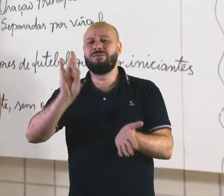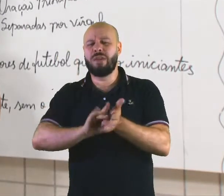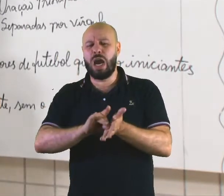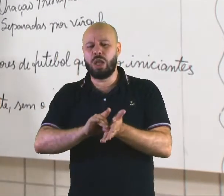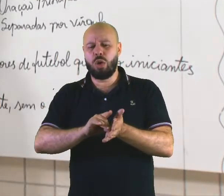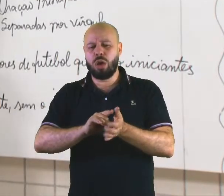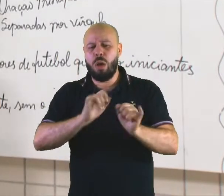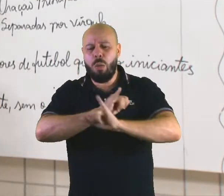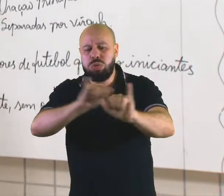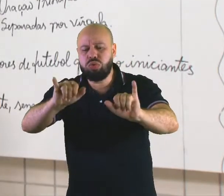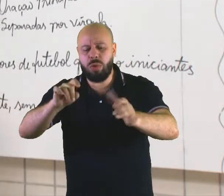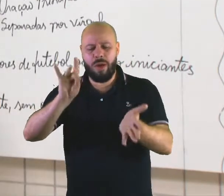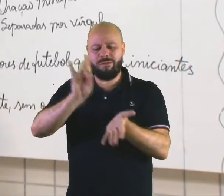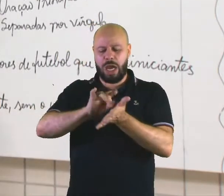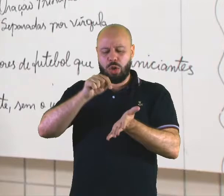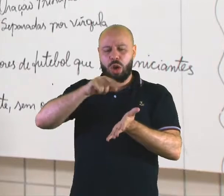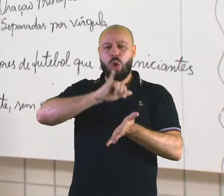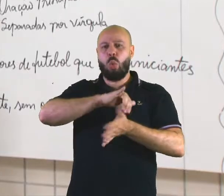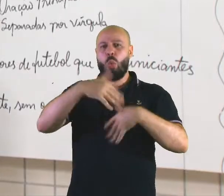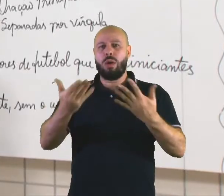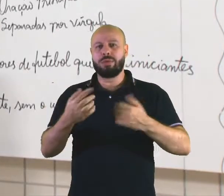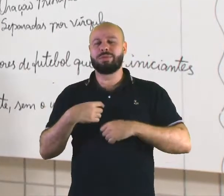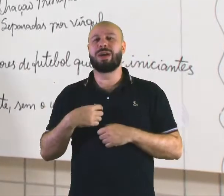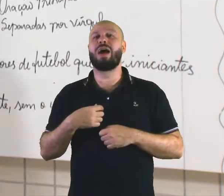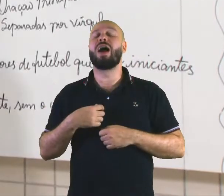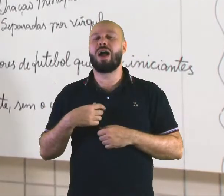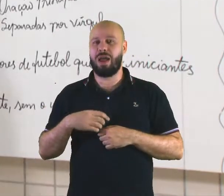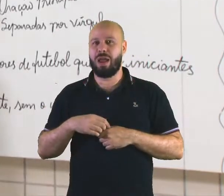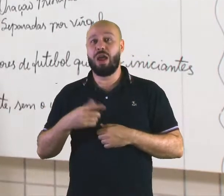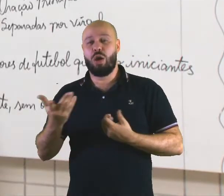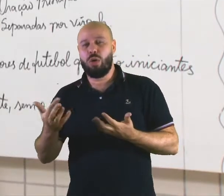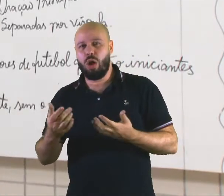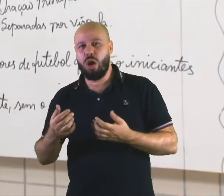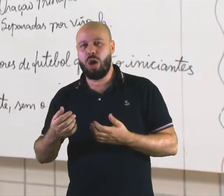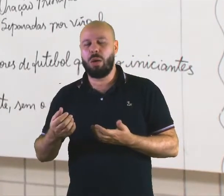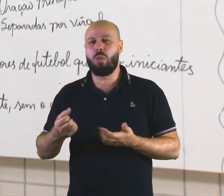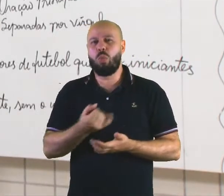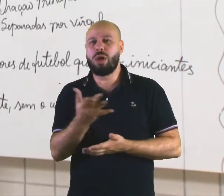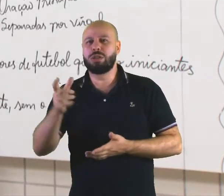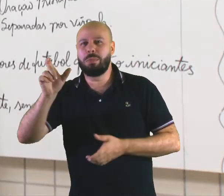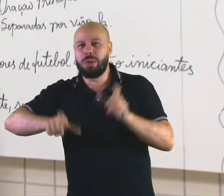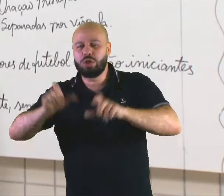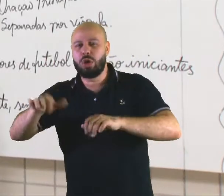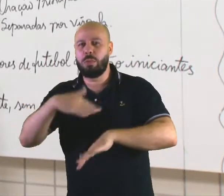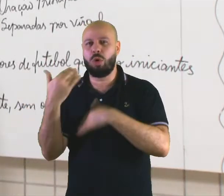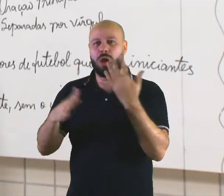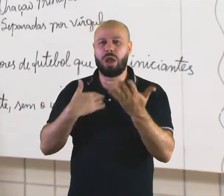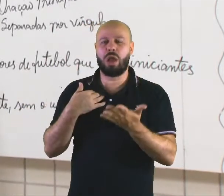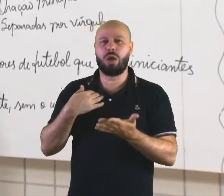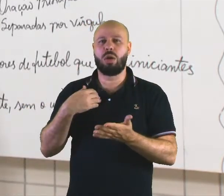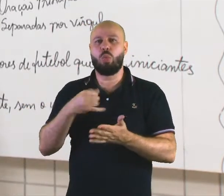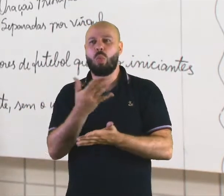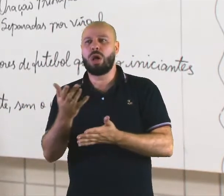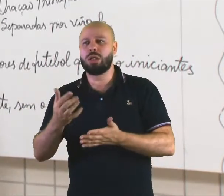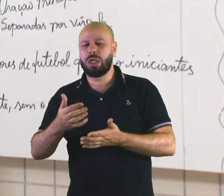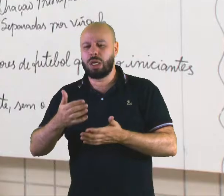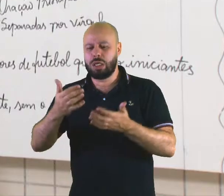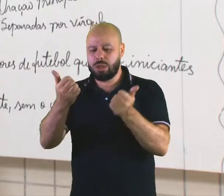O que foi que desencadeou? Foram os casos confirmados, quantas pessoas já morreram, então isso aí foi o